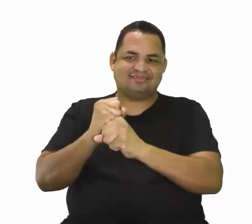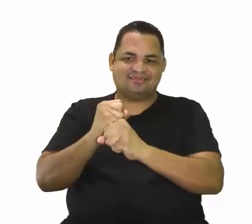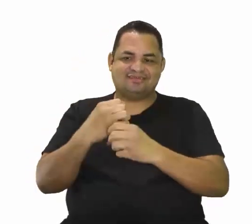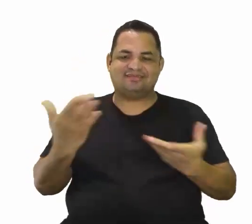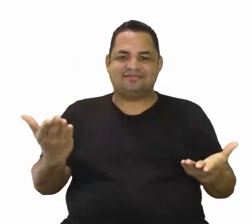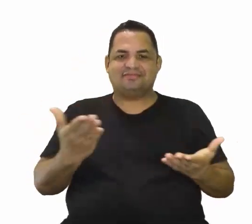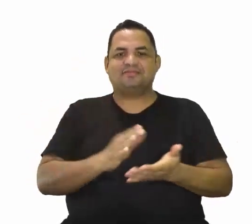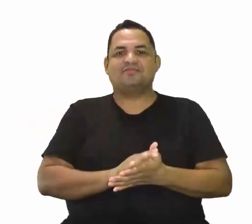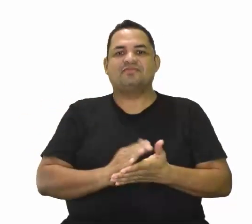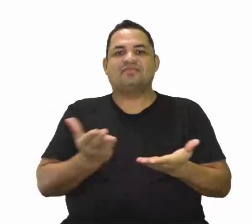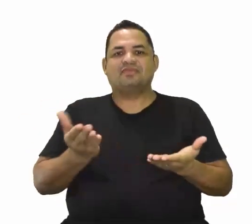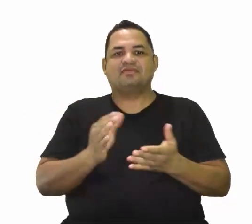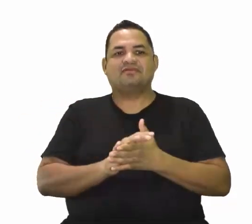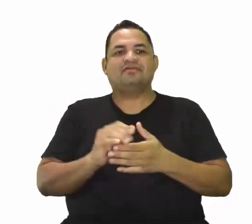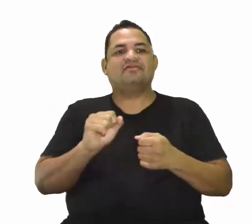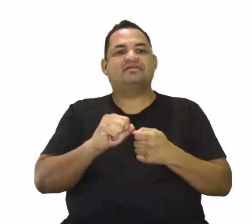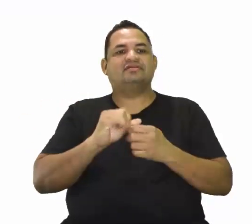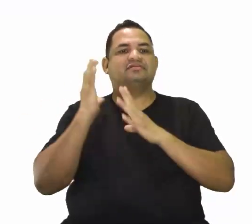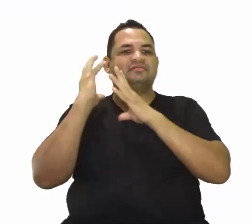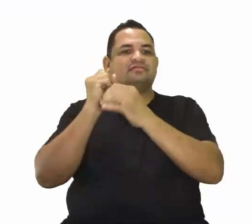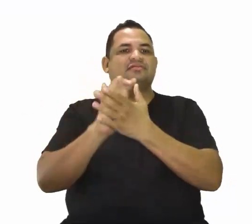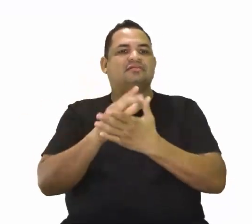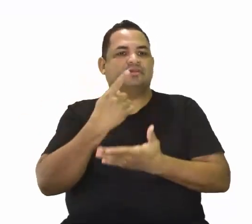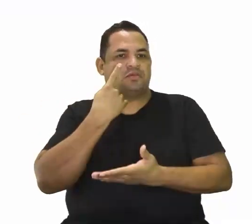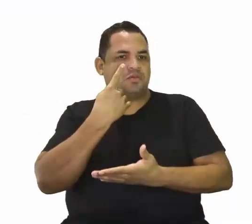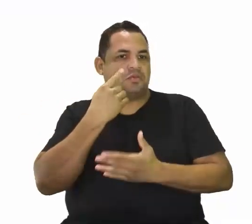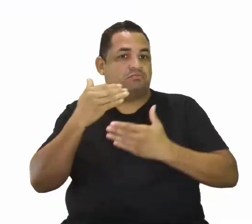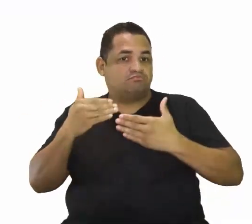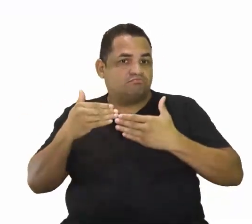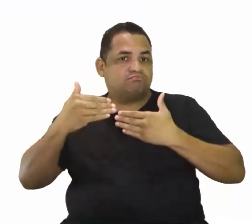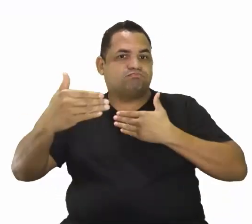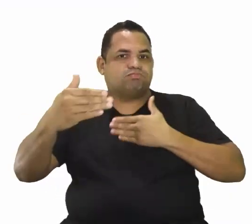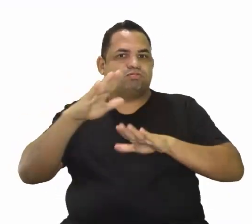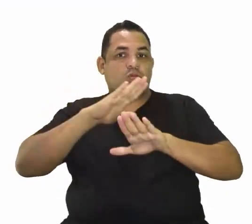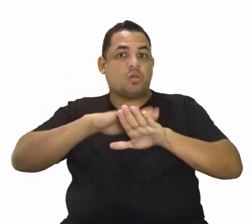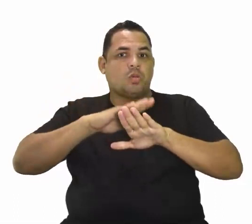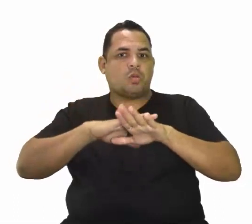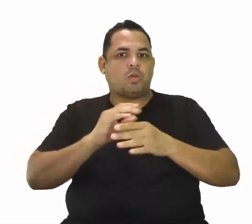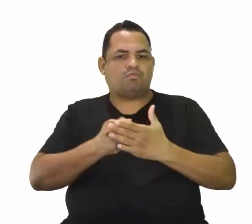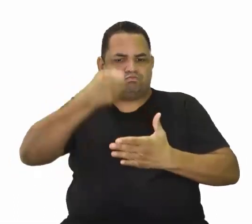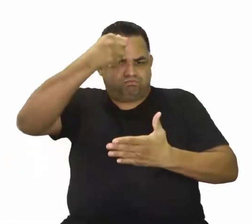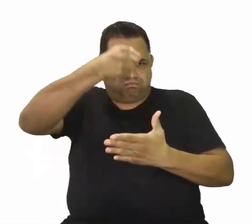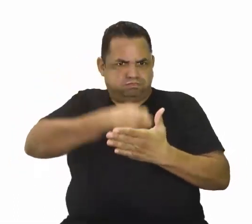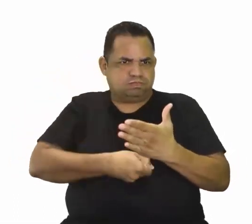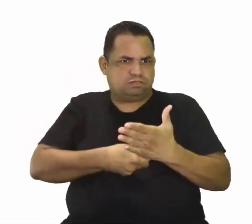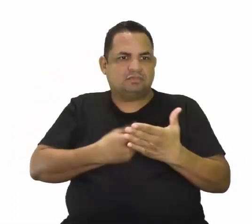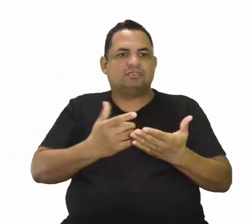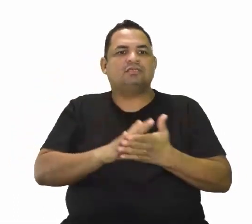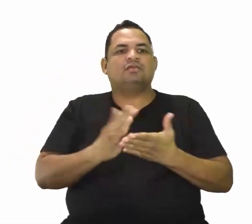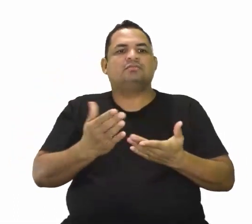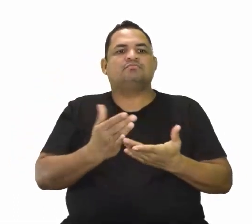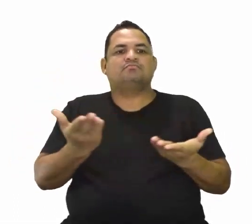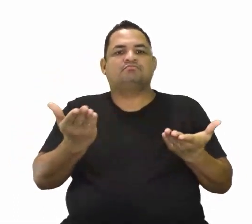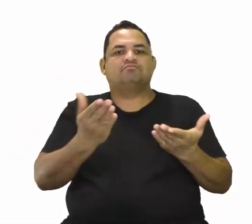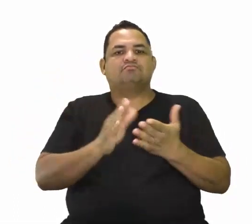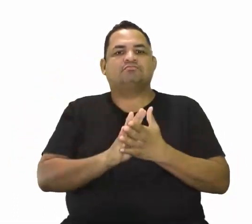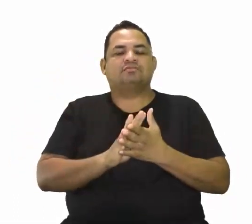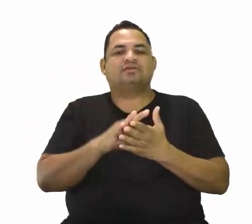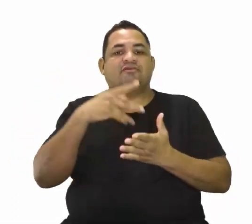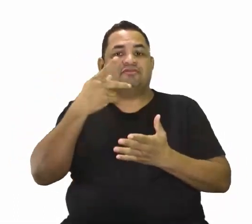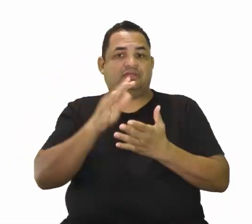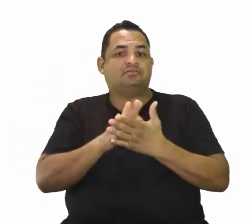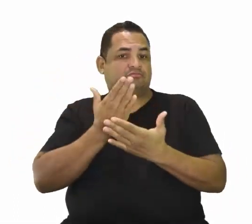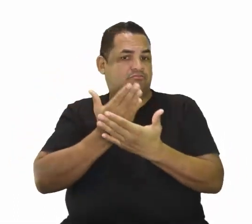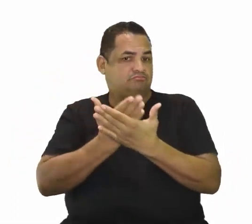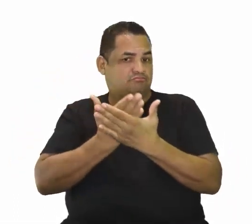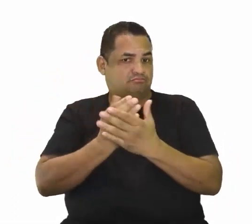é, então vamos lá para a revisão. Veja que o avanço das ideologias autoritárias, isso foi falado durante a nossa